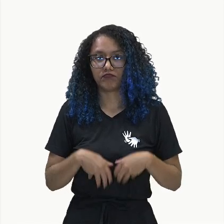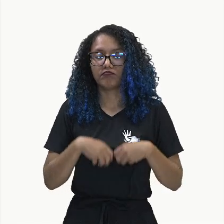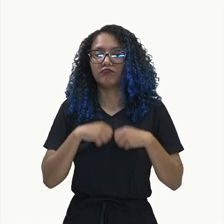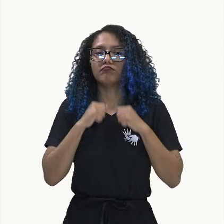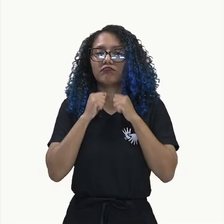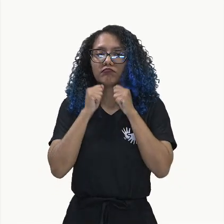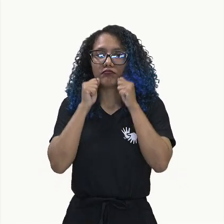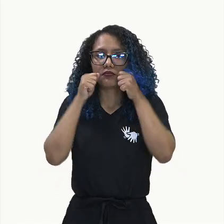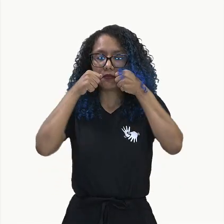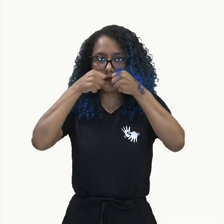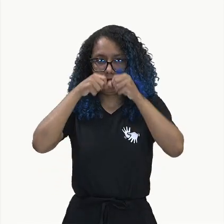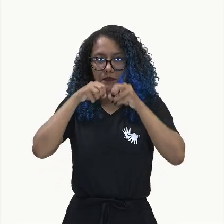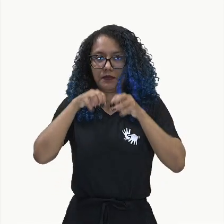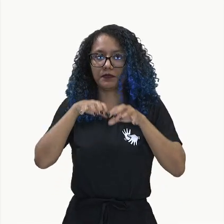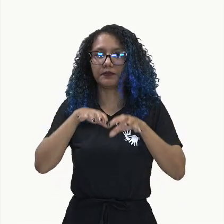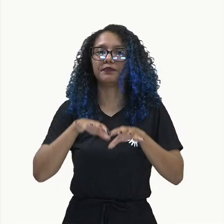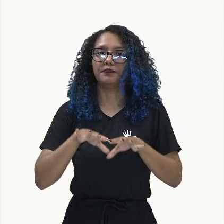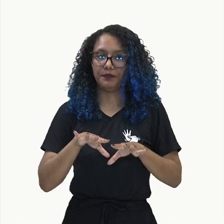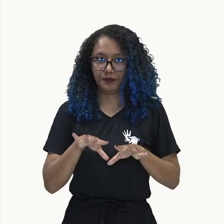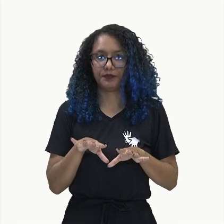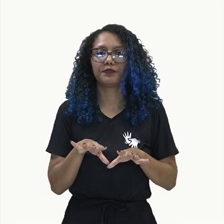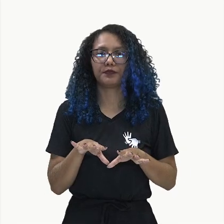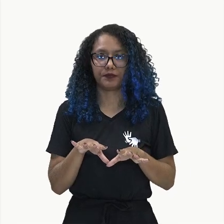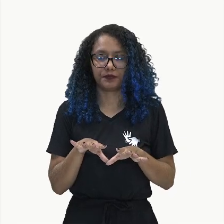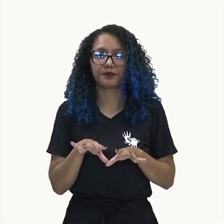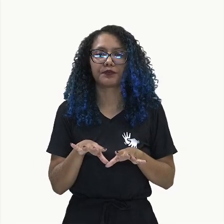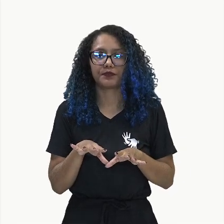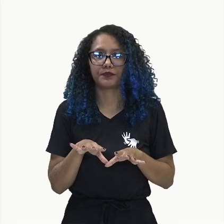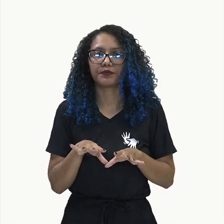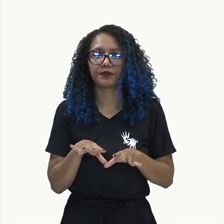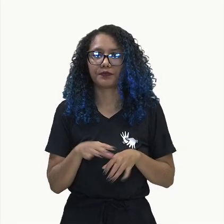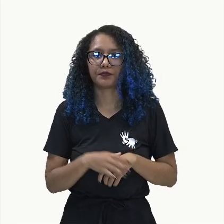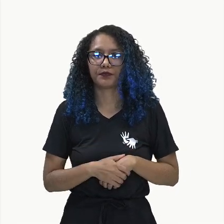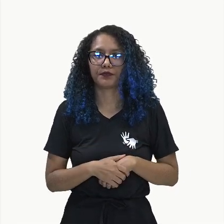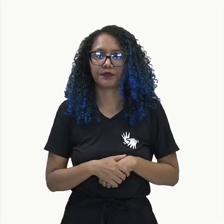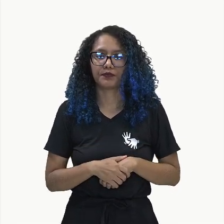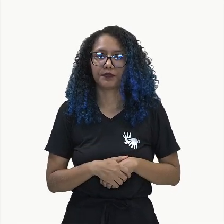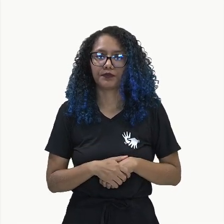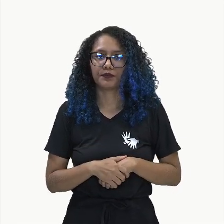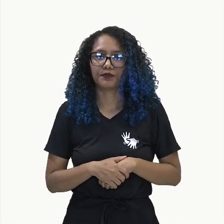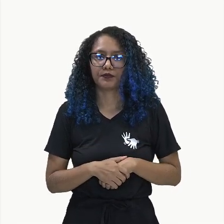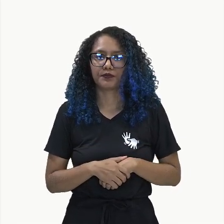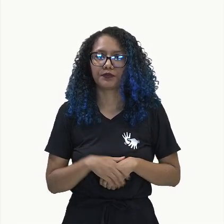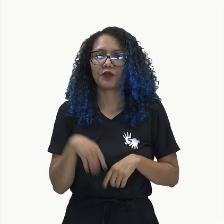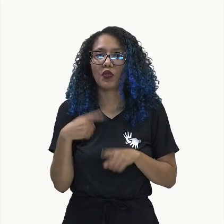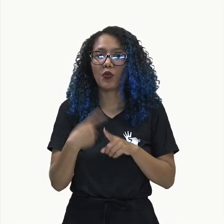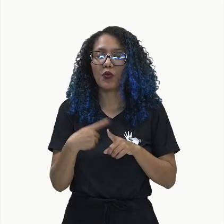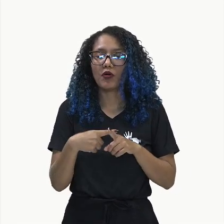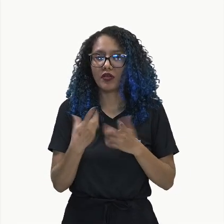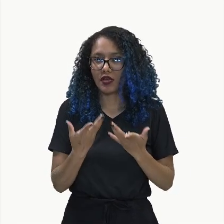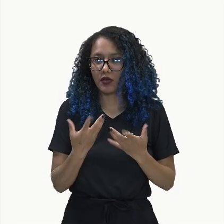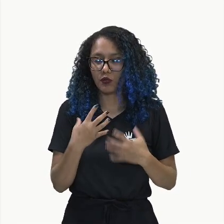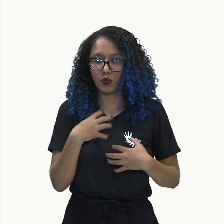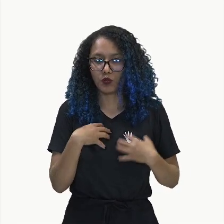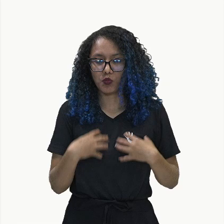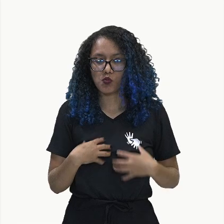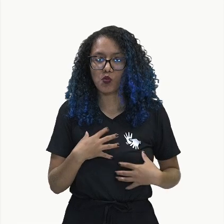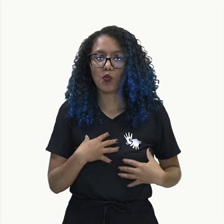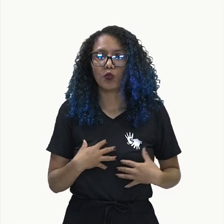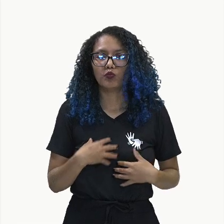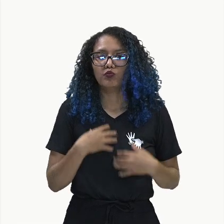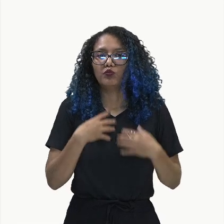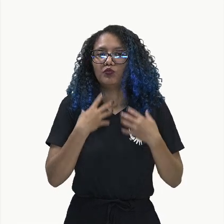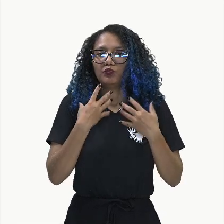é lançado para o meio externo. Isso ocorre quando os músculos resistentes relaxam, fazendo com que